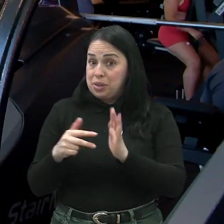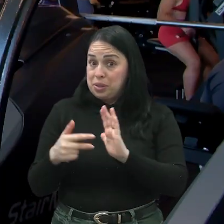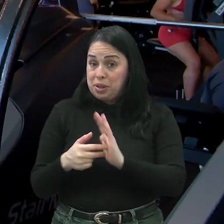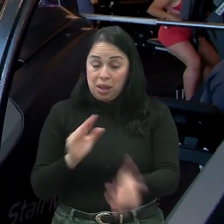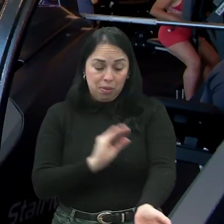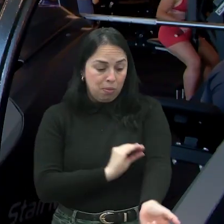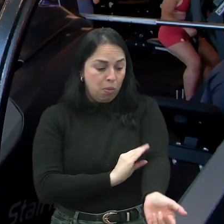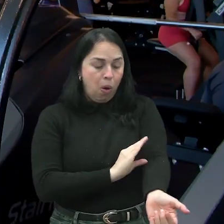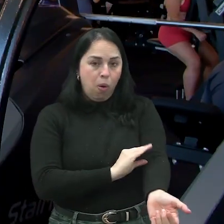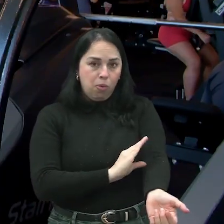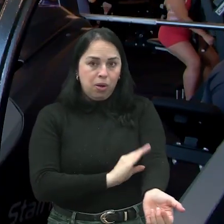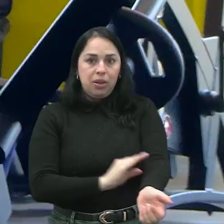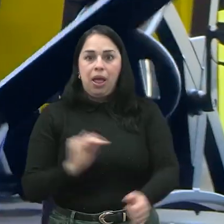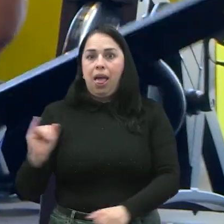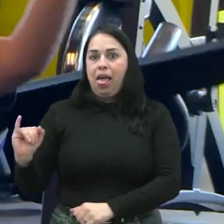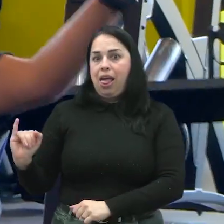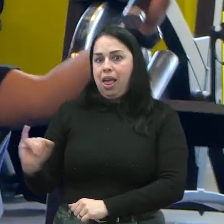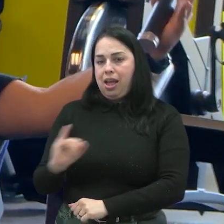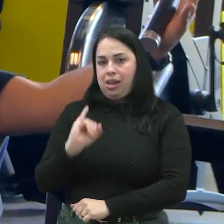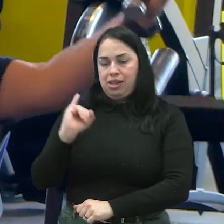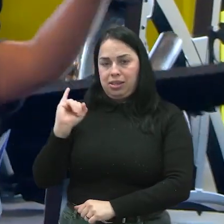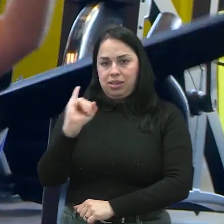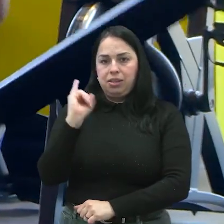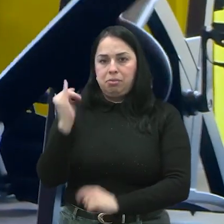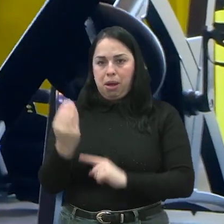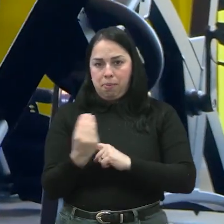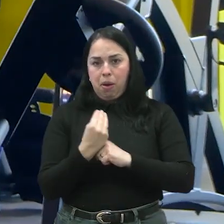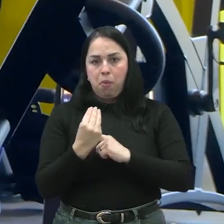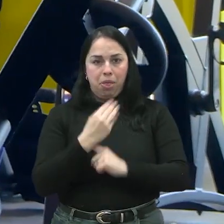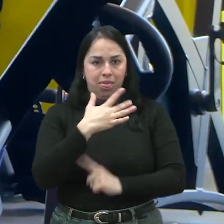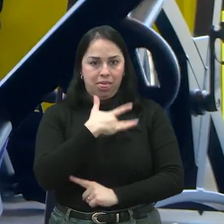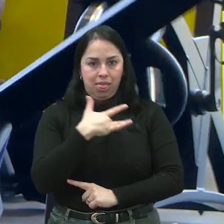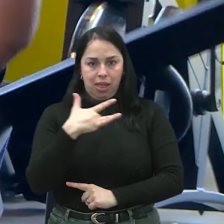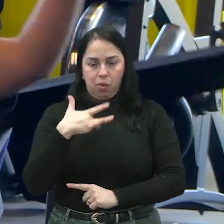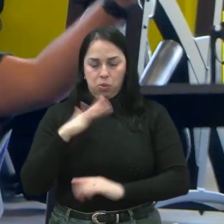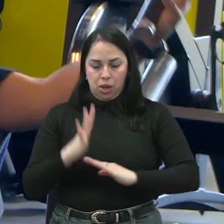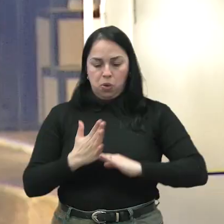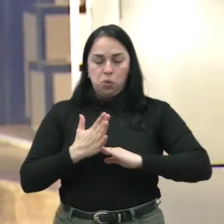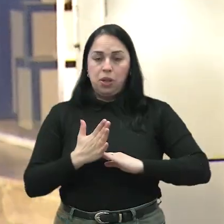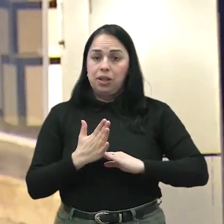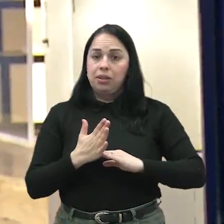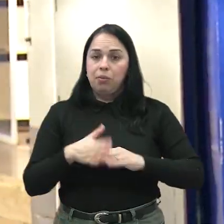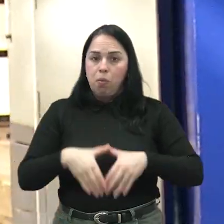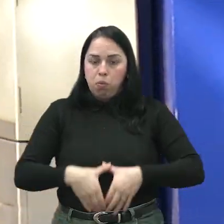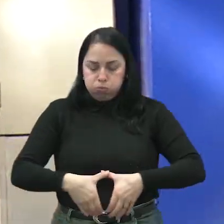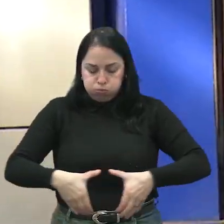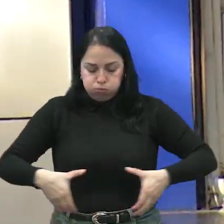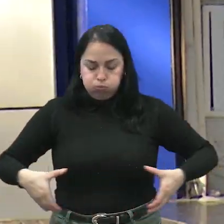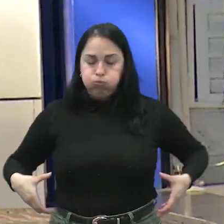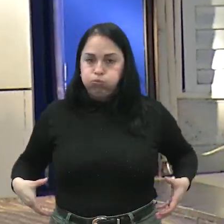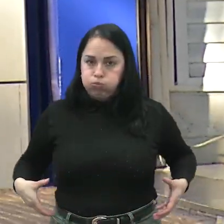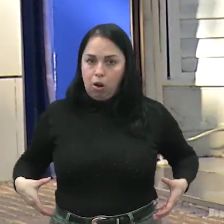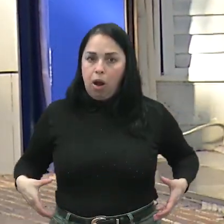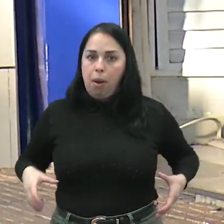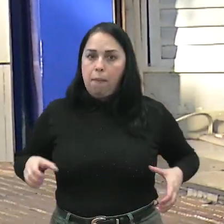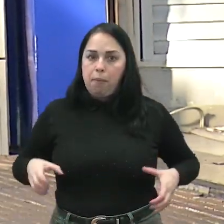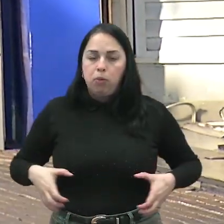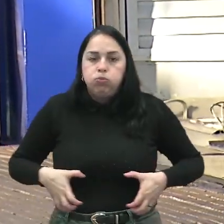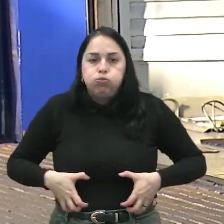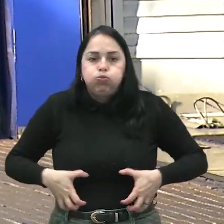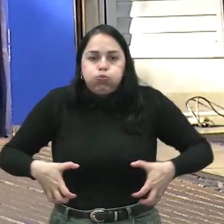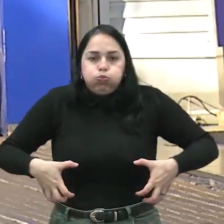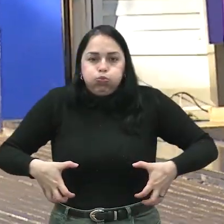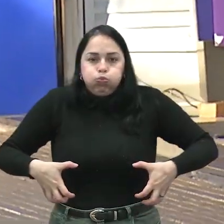seja, a massa muscular é fundamental para preservar a saúde. A gordura abdominal gera